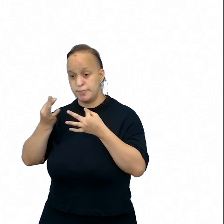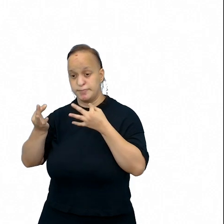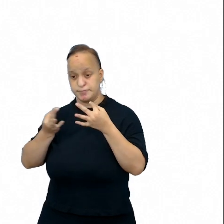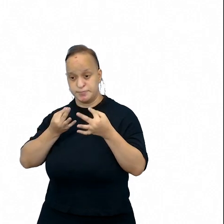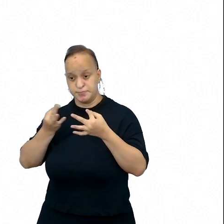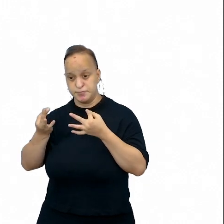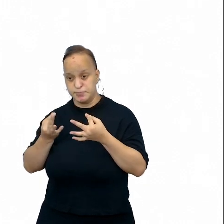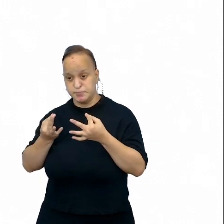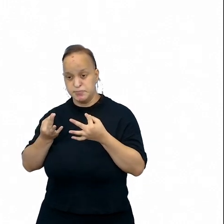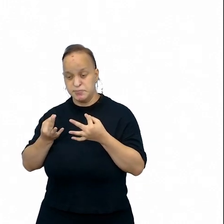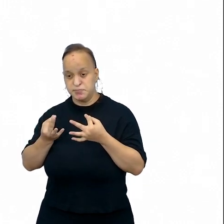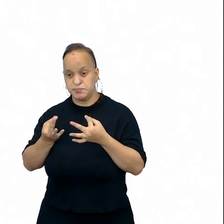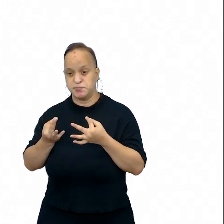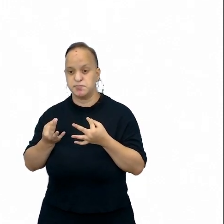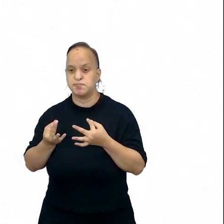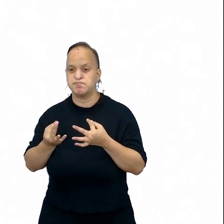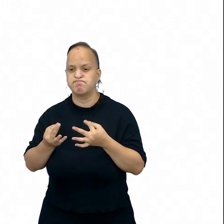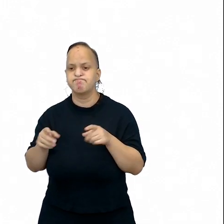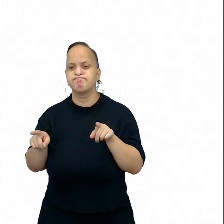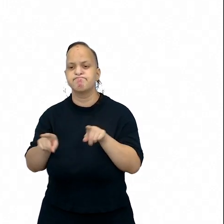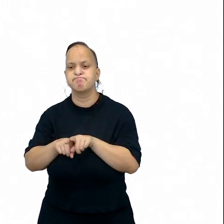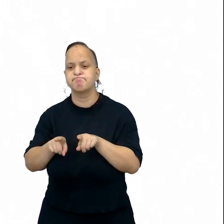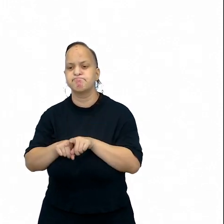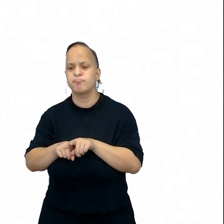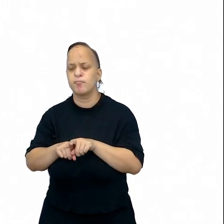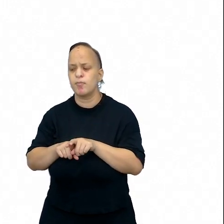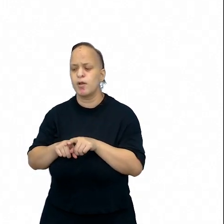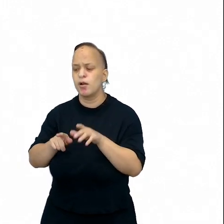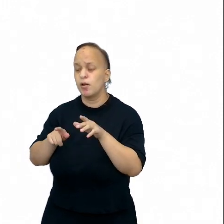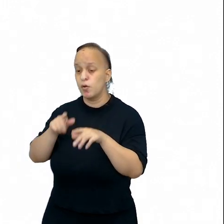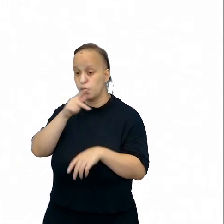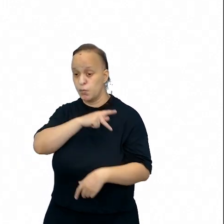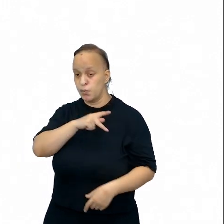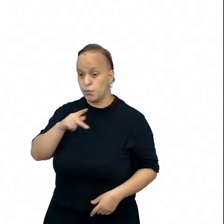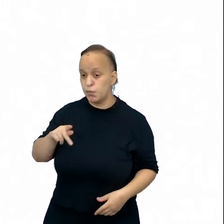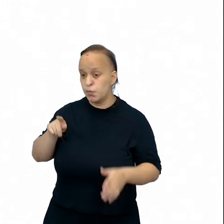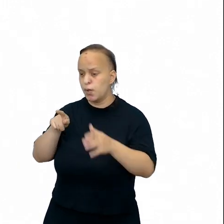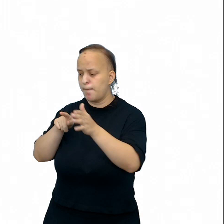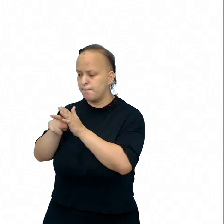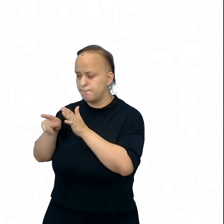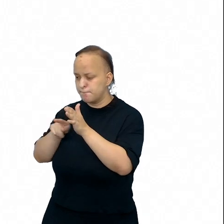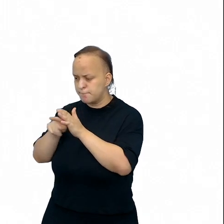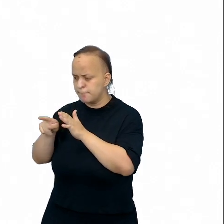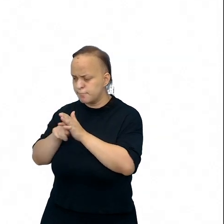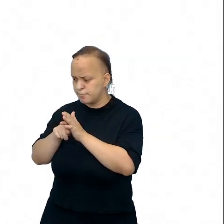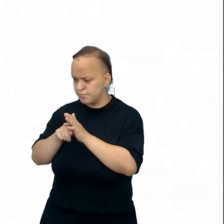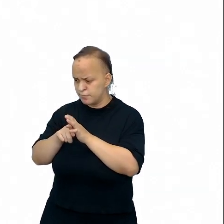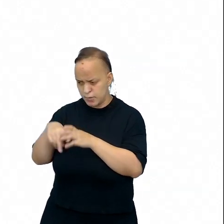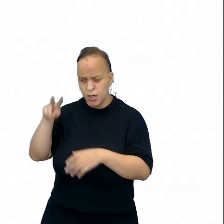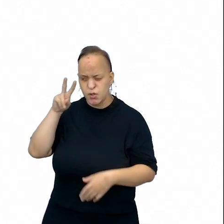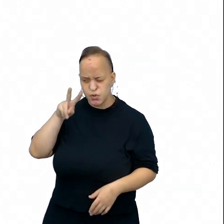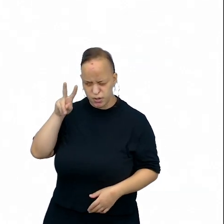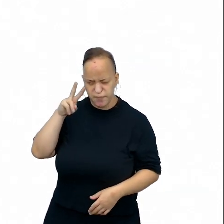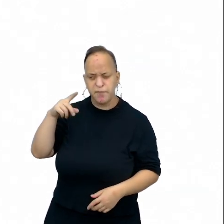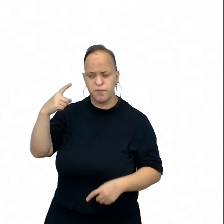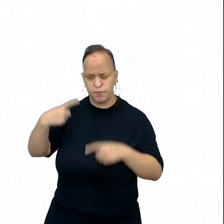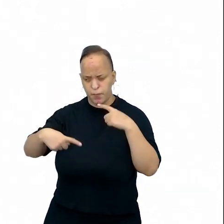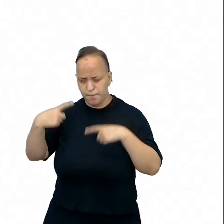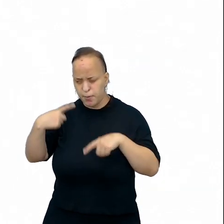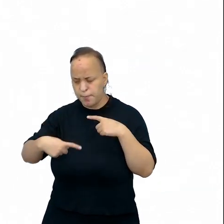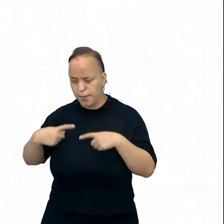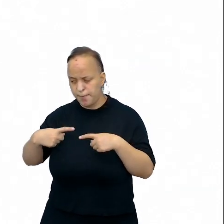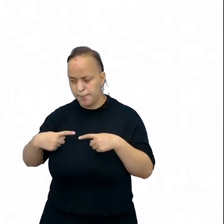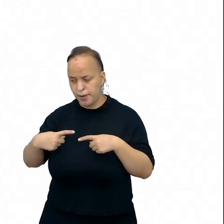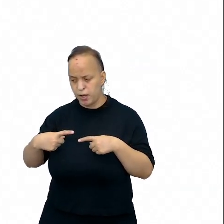precisamos fazer algumas perguntas disparadoras, né? Se eles já assistiram a algum debate, se já participaram de algum